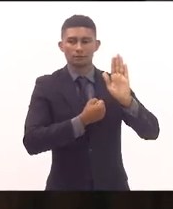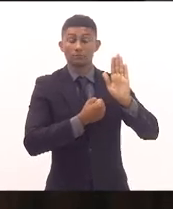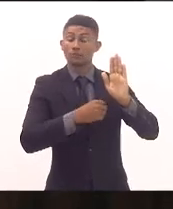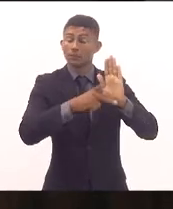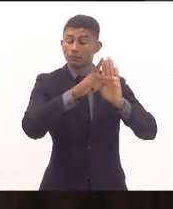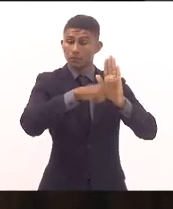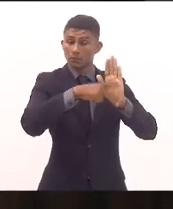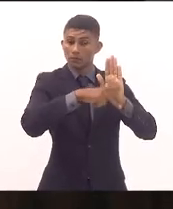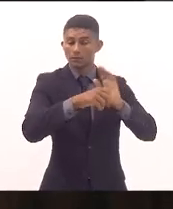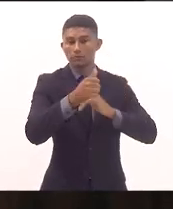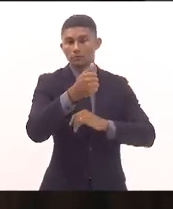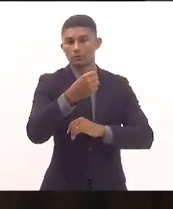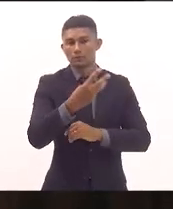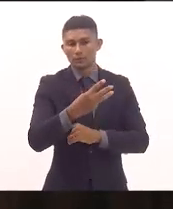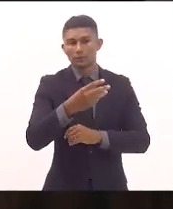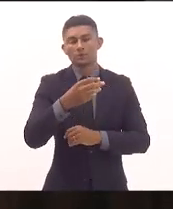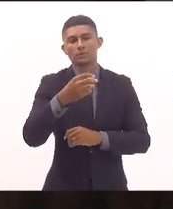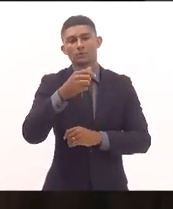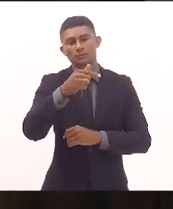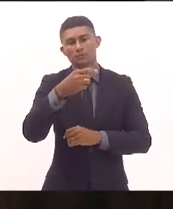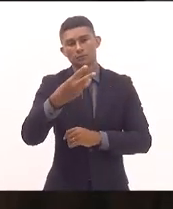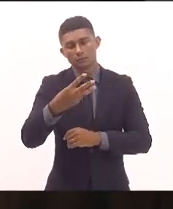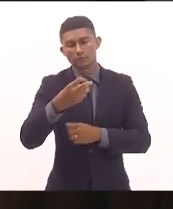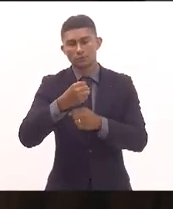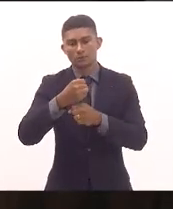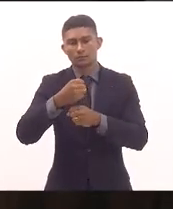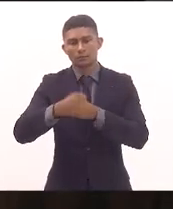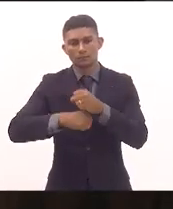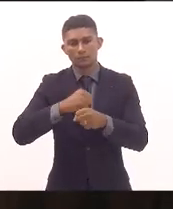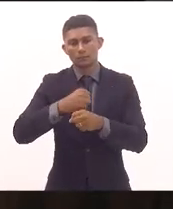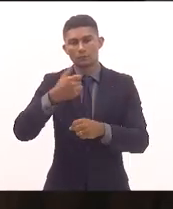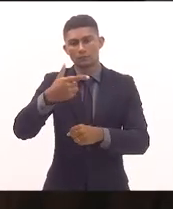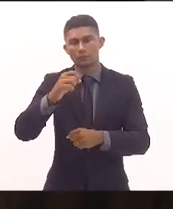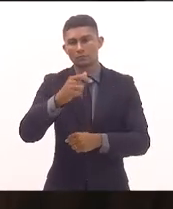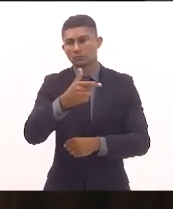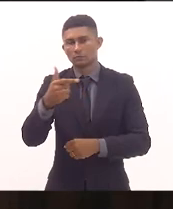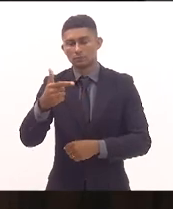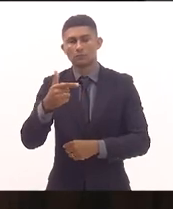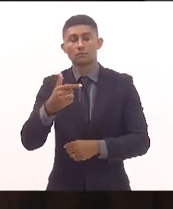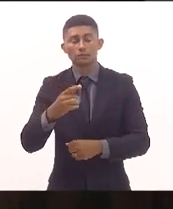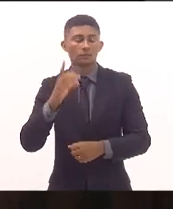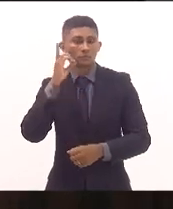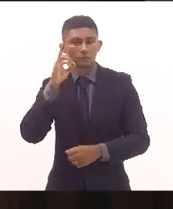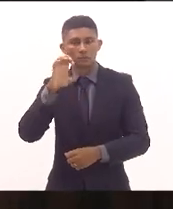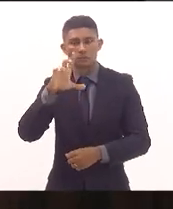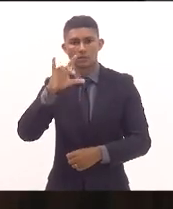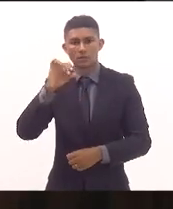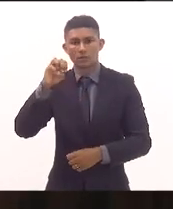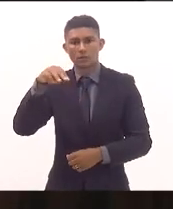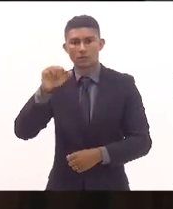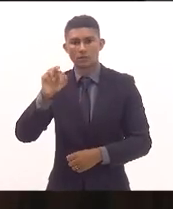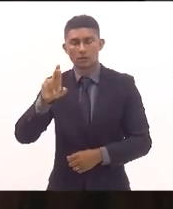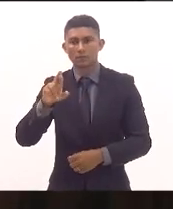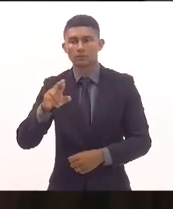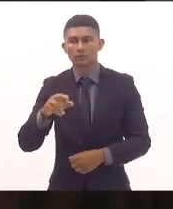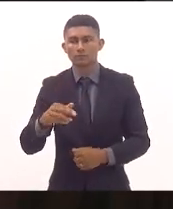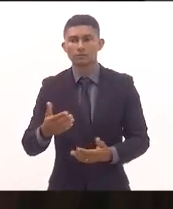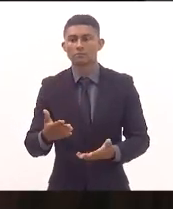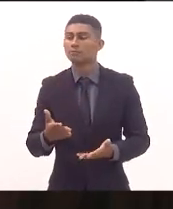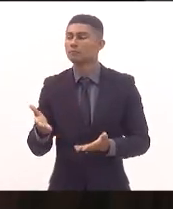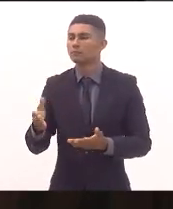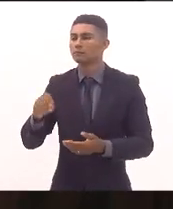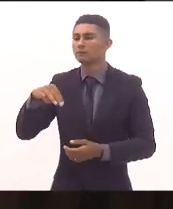resolução 1373 de 22, deputado Eliomar Coelho. Senhores que aprovam, permaneçam como estão aprovados. Deputado Márcio